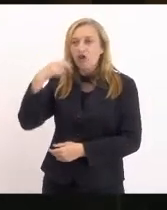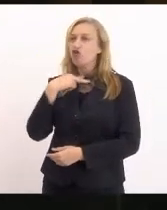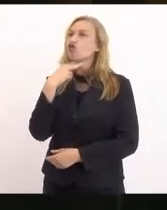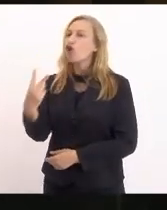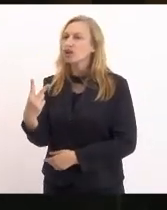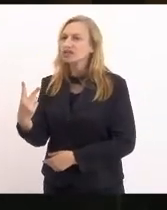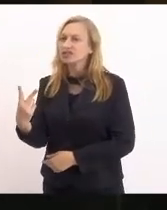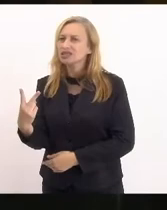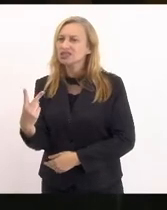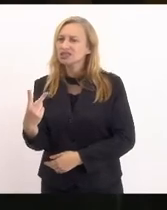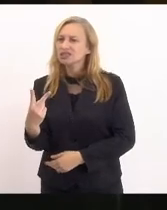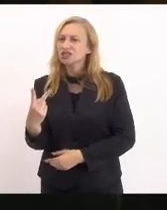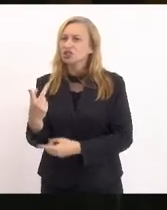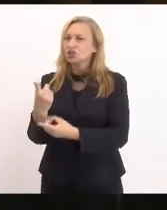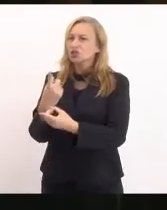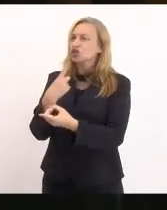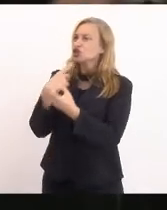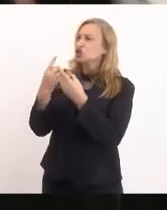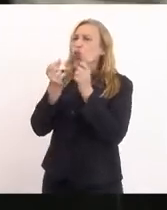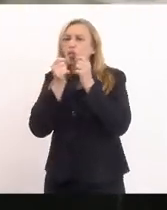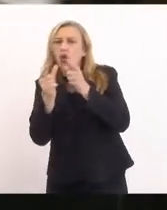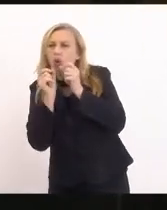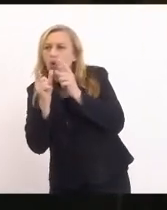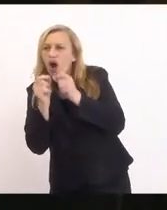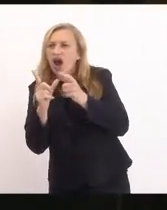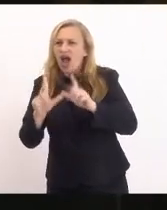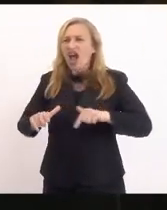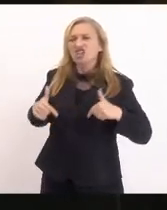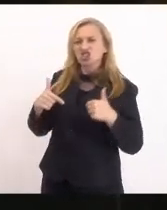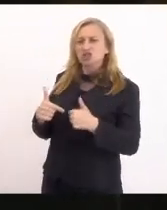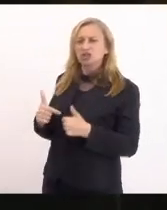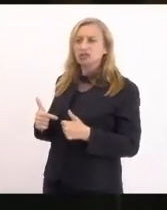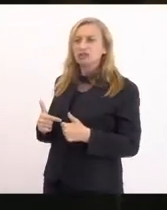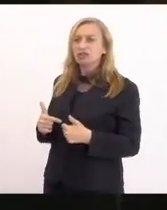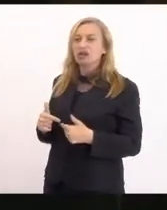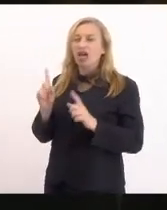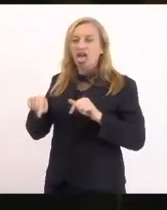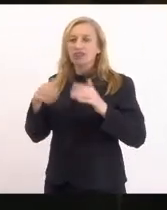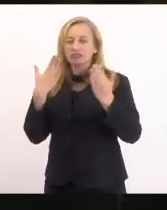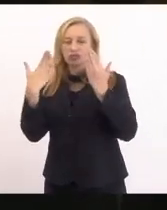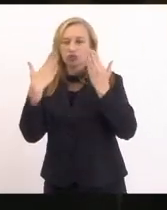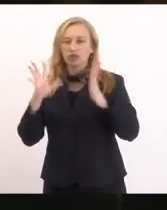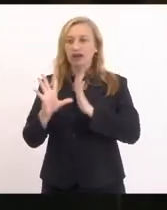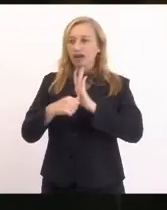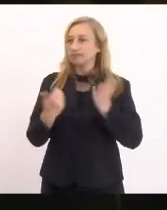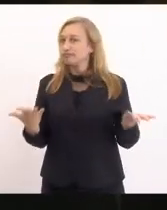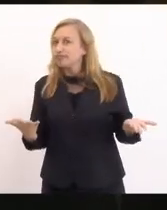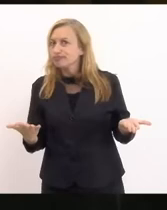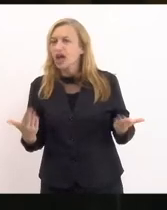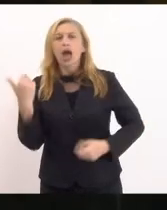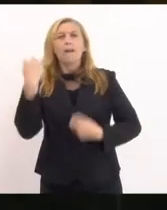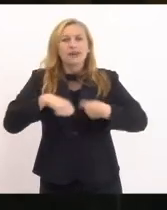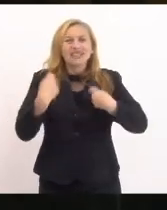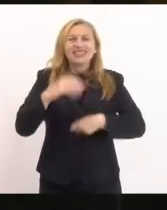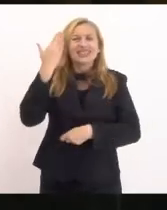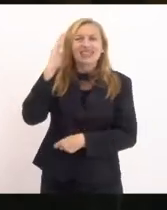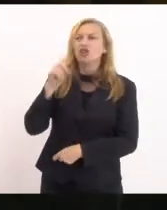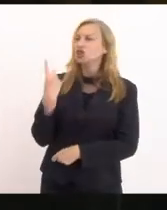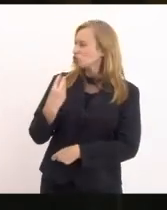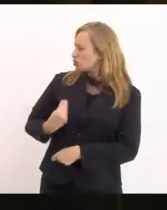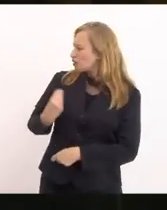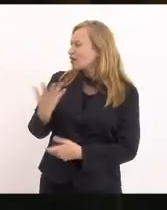voz, debatendo, criticando, reagindo, é suspeito. Então é preciso entender o que é que nós estamos